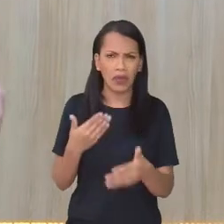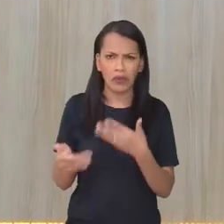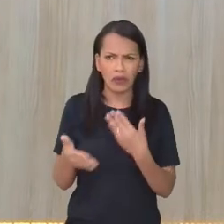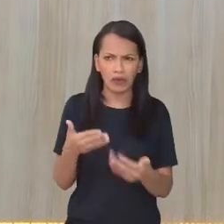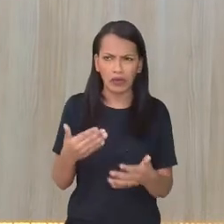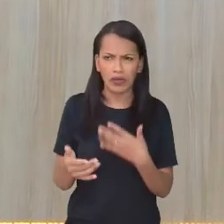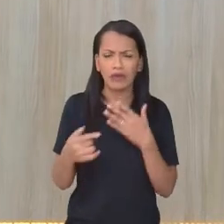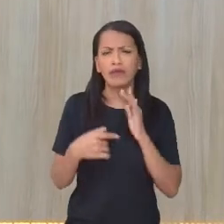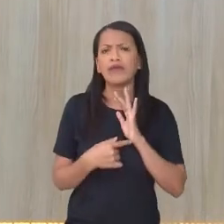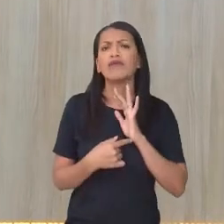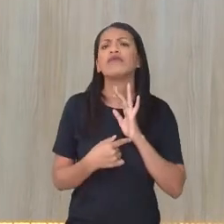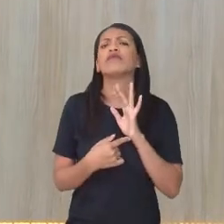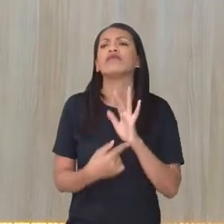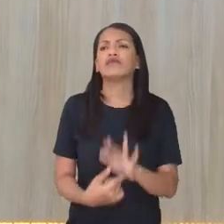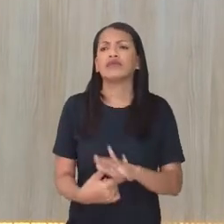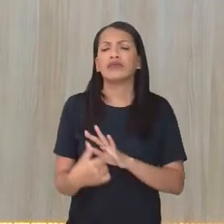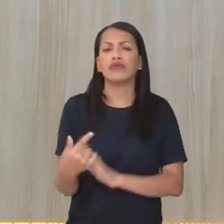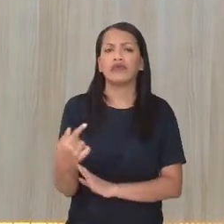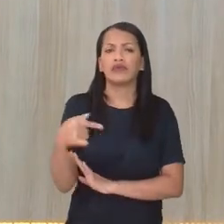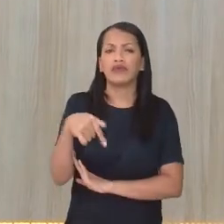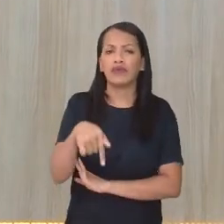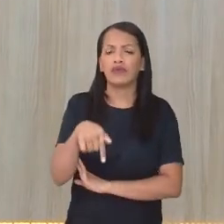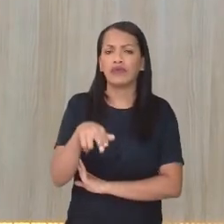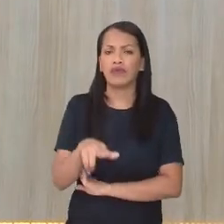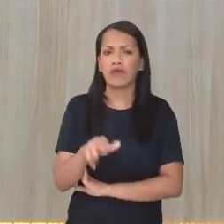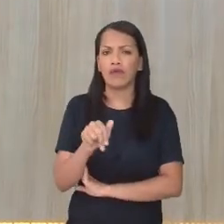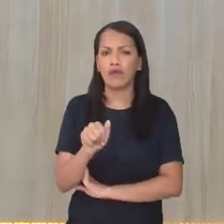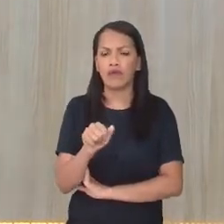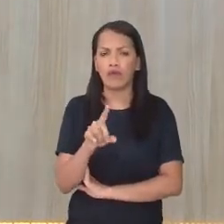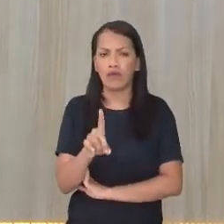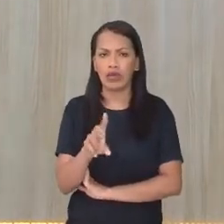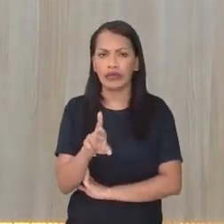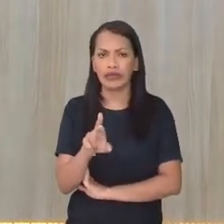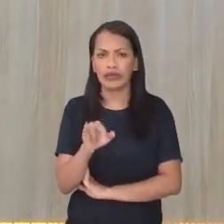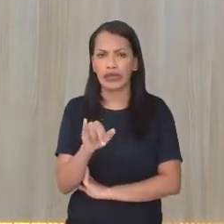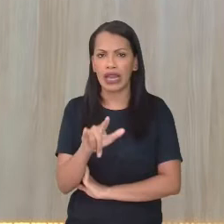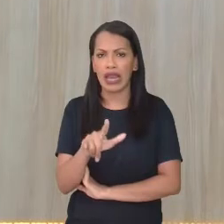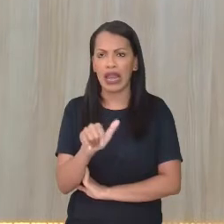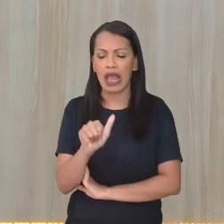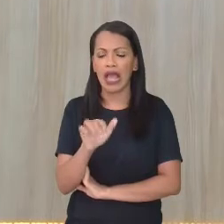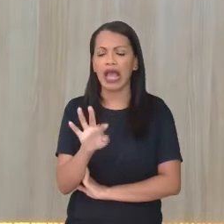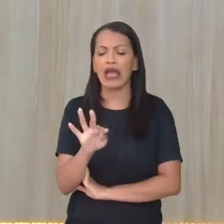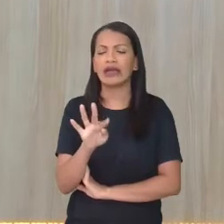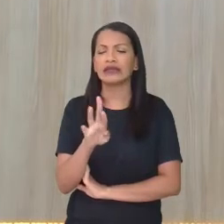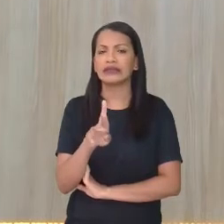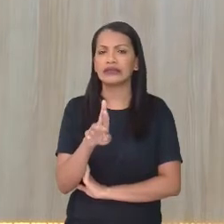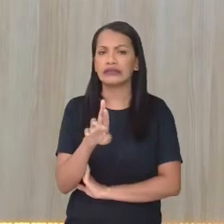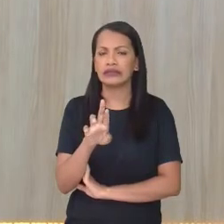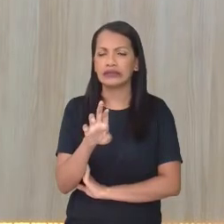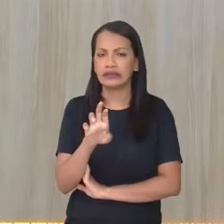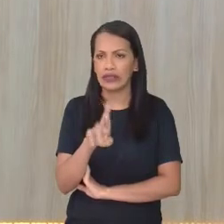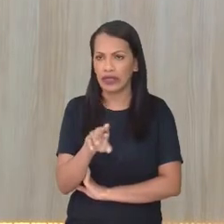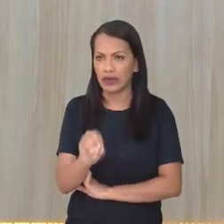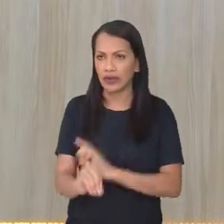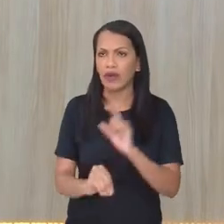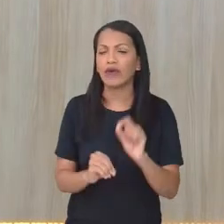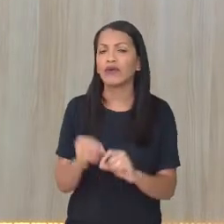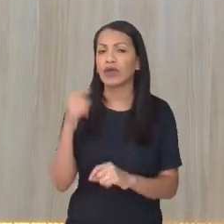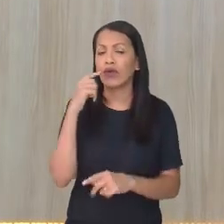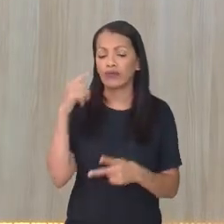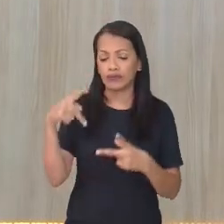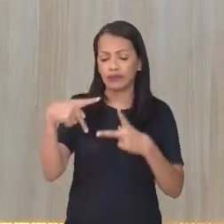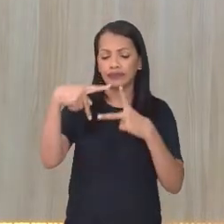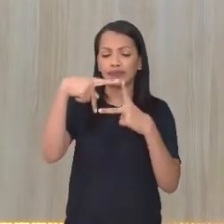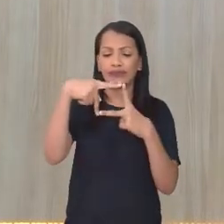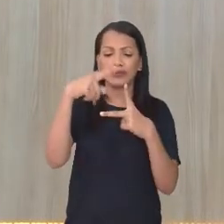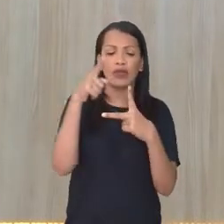Eu trouxe um quadrilátero, ou seja, tem 4 lados, vejam aqui. 1, 2, 3, 4.